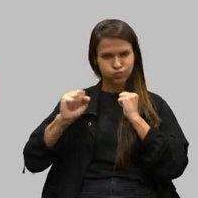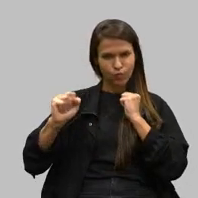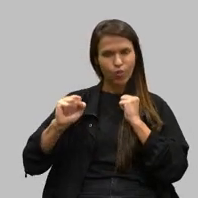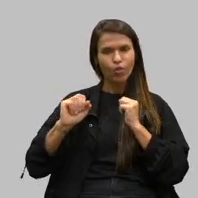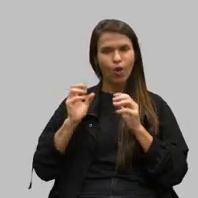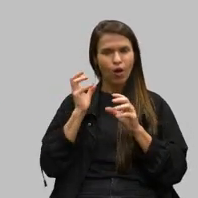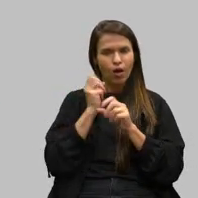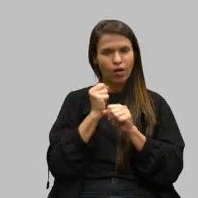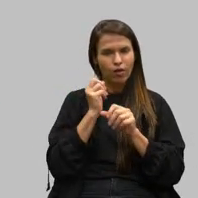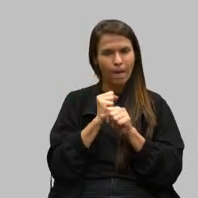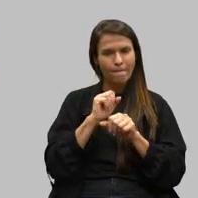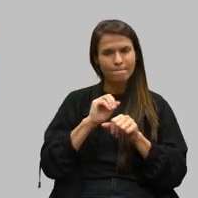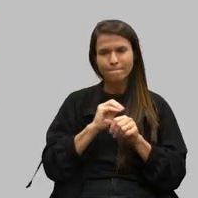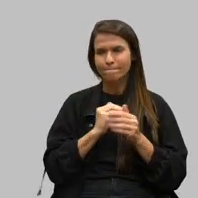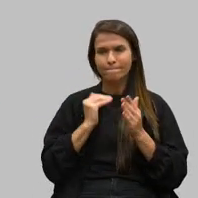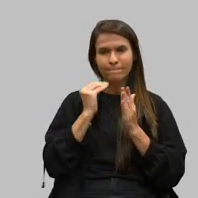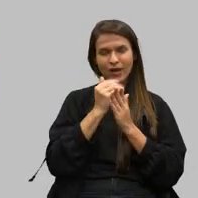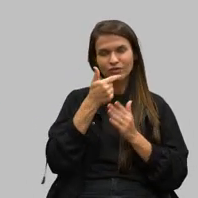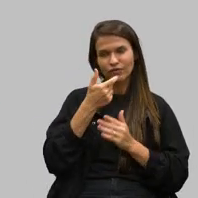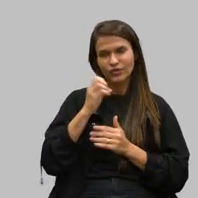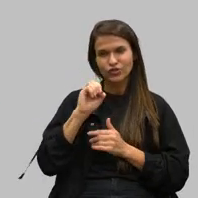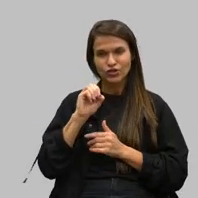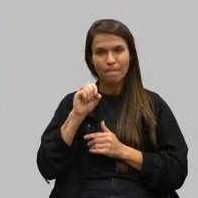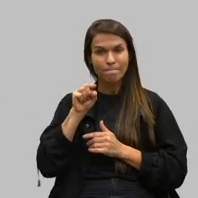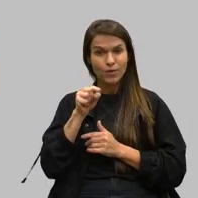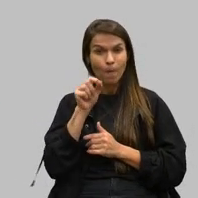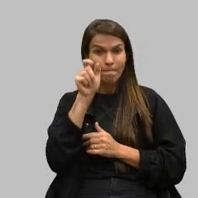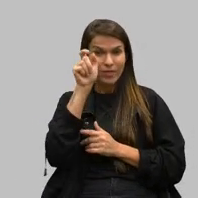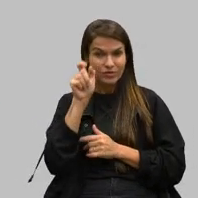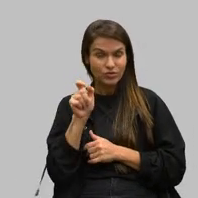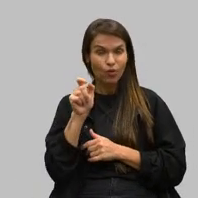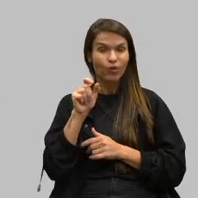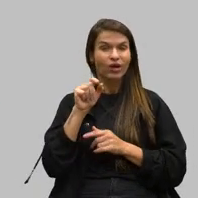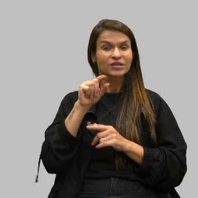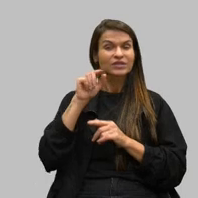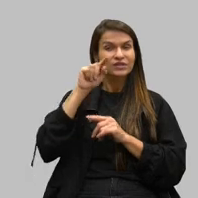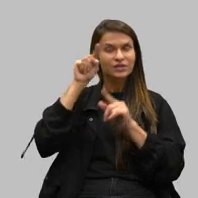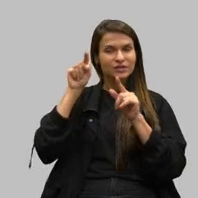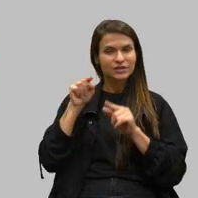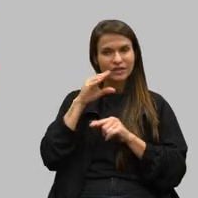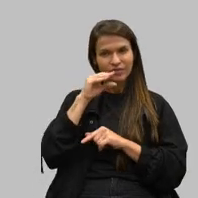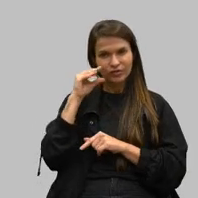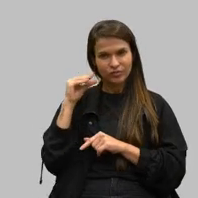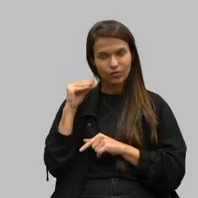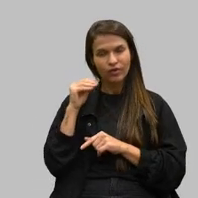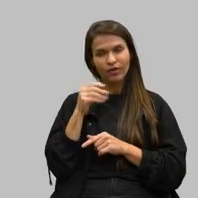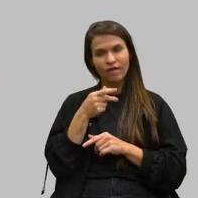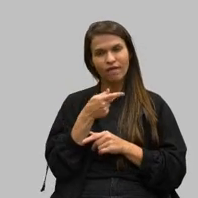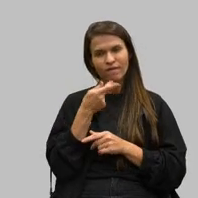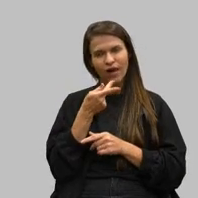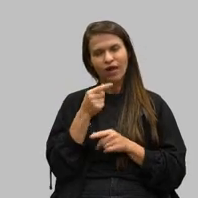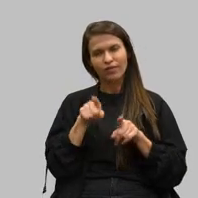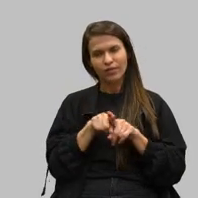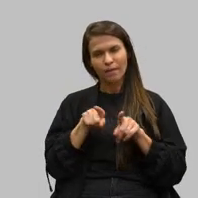isso mais de 20 mil pessoas, servidores, e dizer, além especial de vários temas,